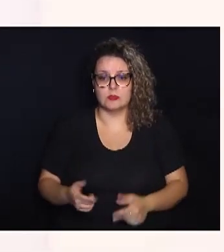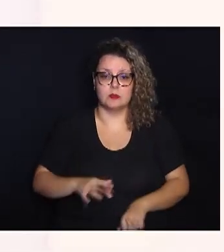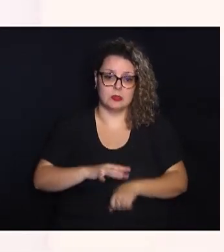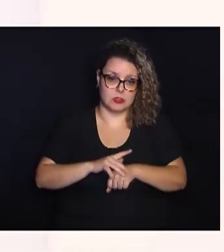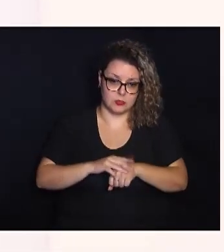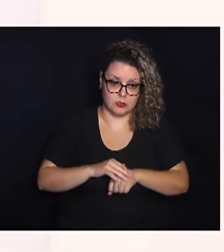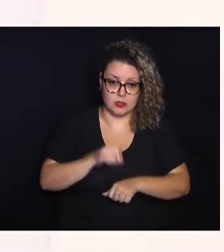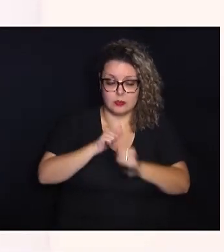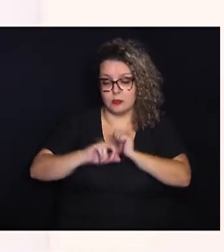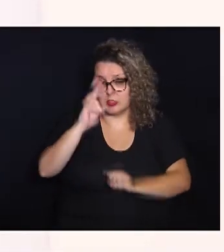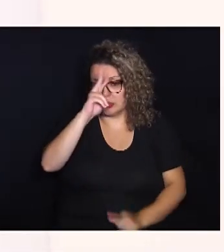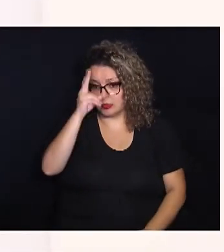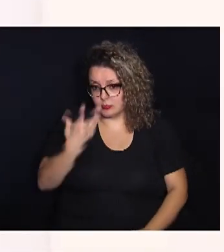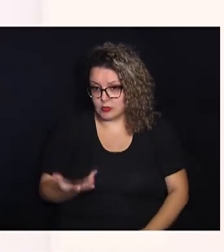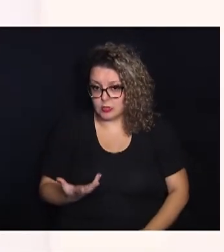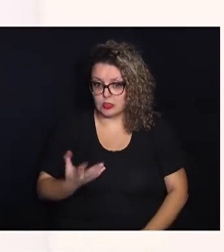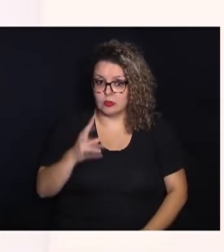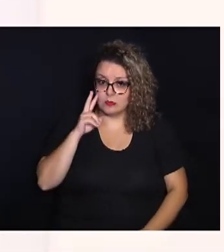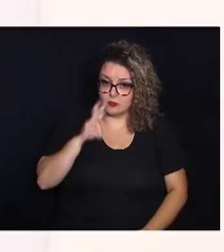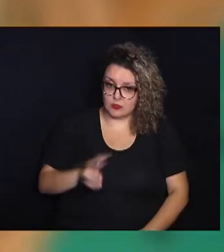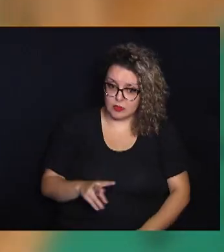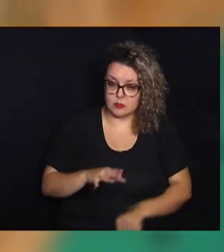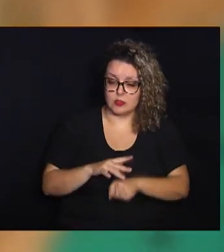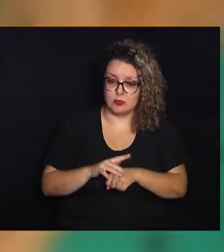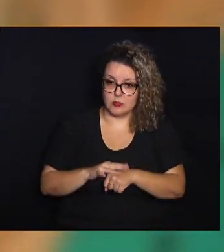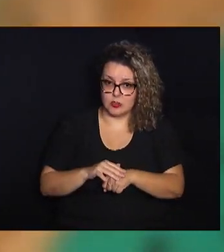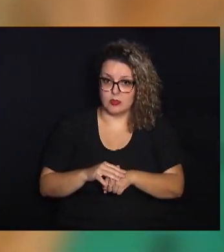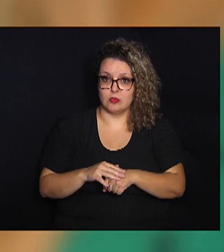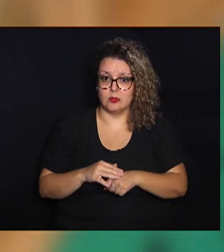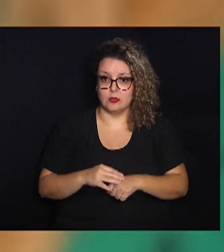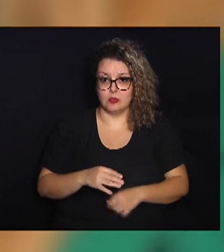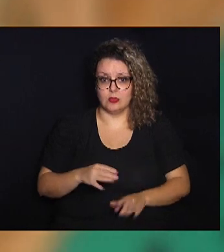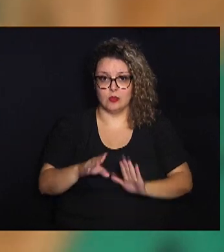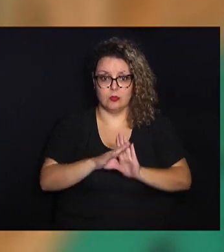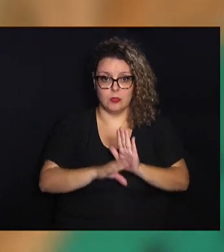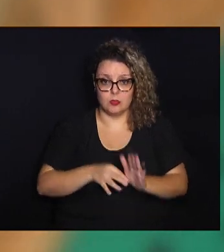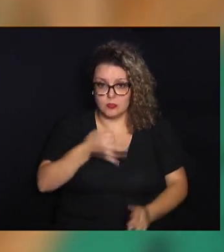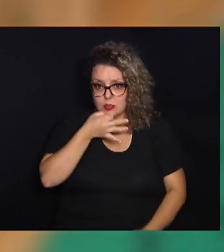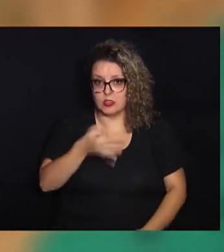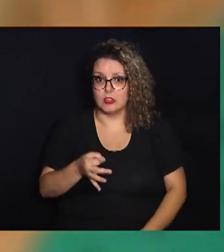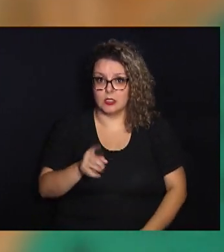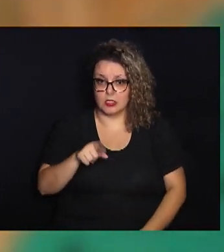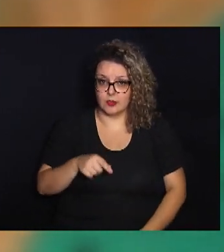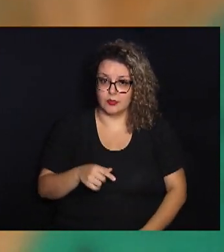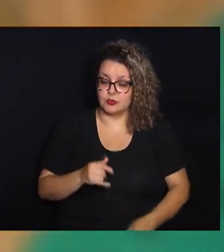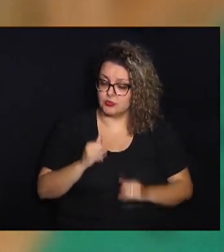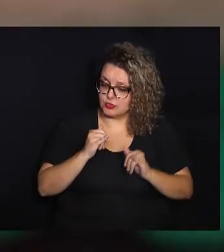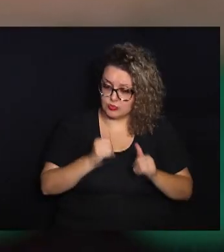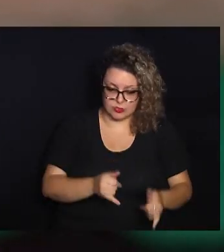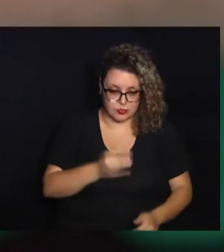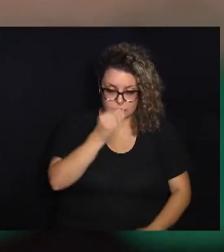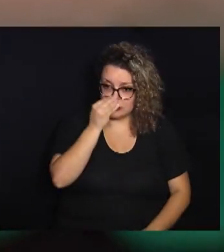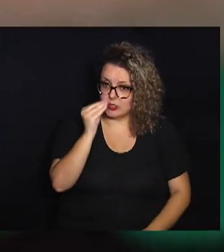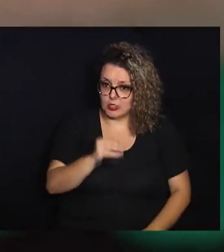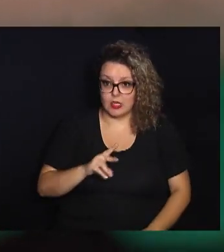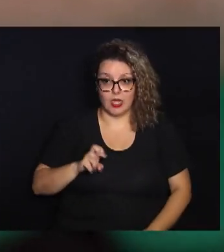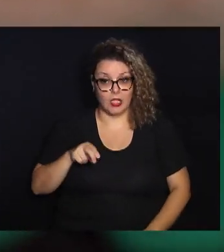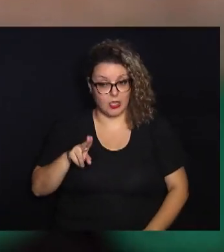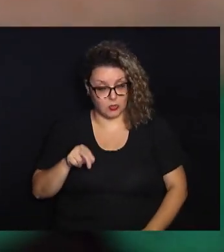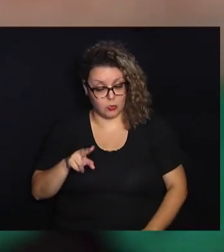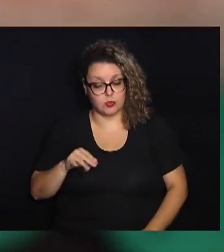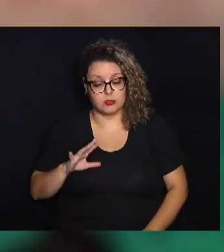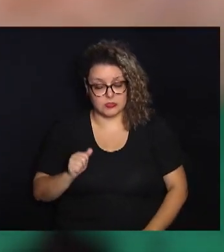vemos como uma enfermidade. O programa sugerido é um programa de renúncia. Tem uma série de coisas que as